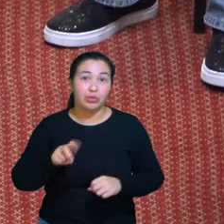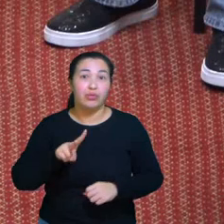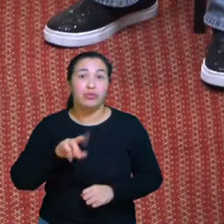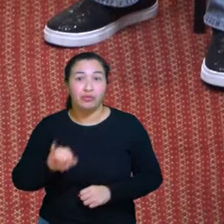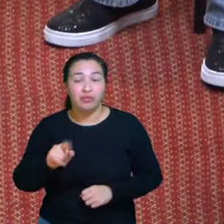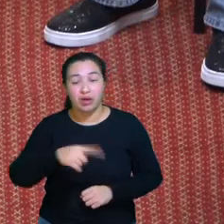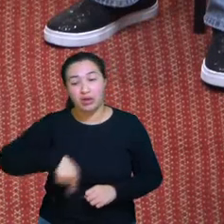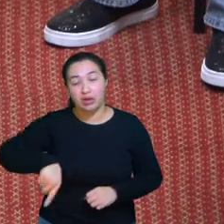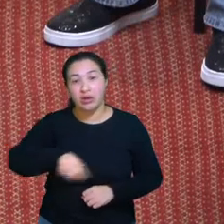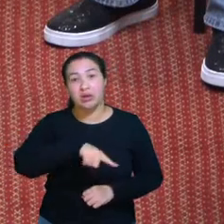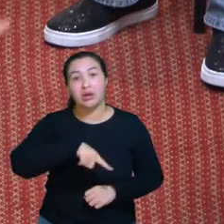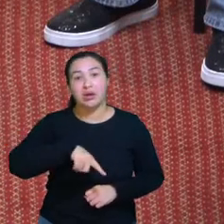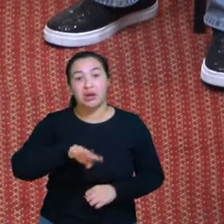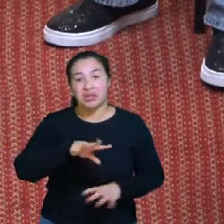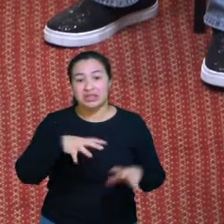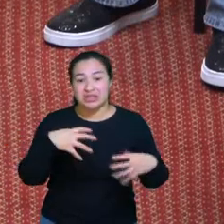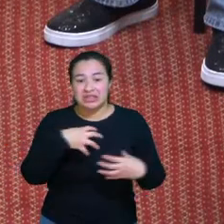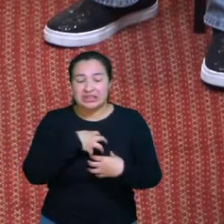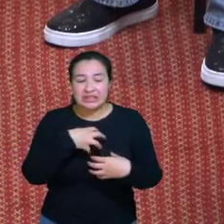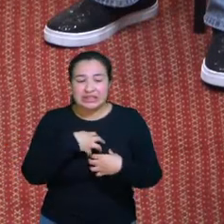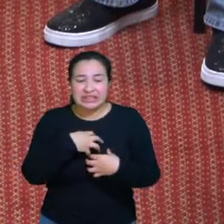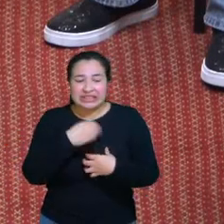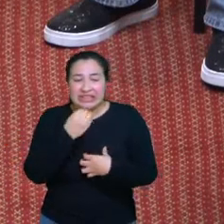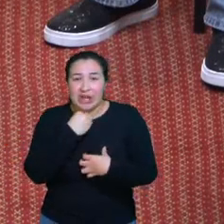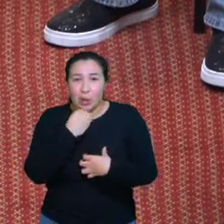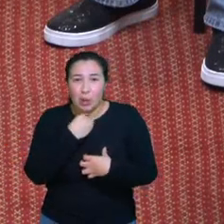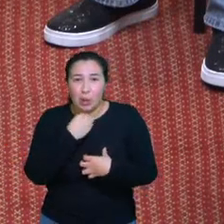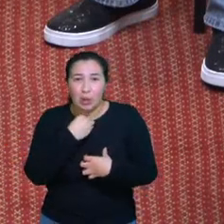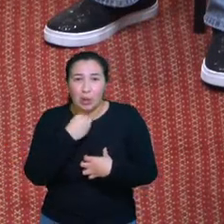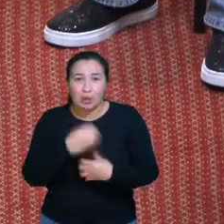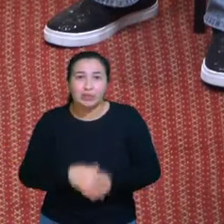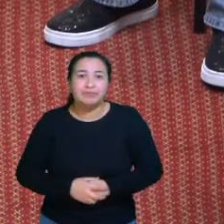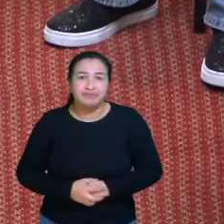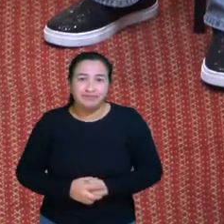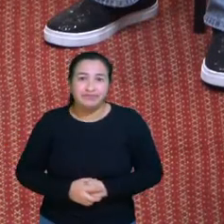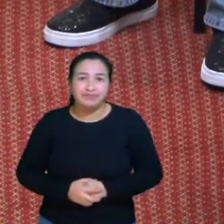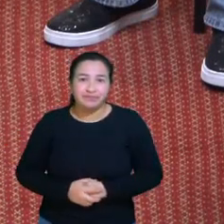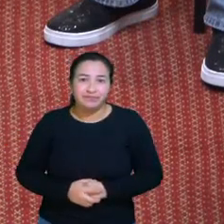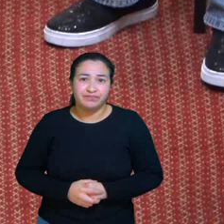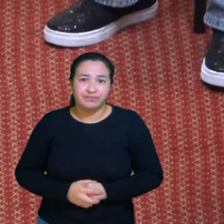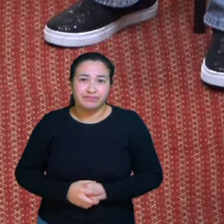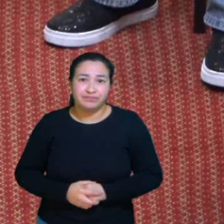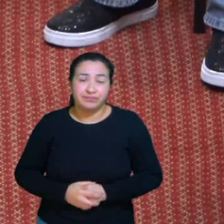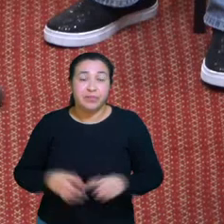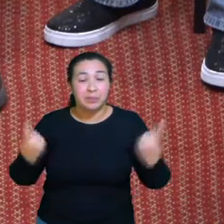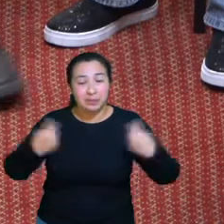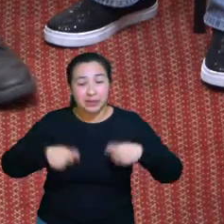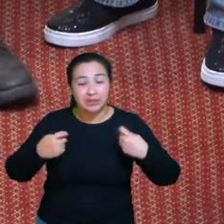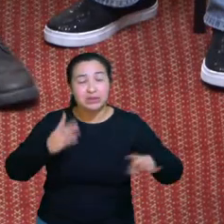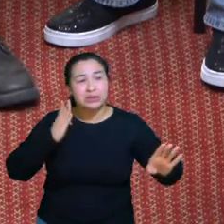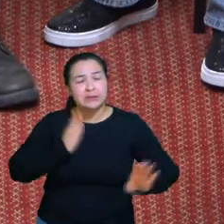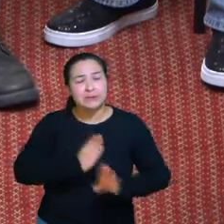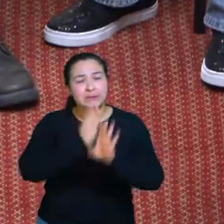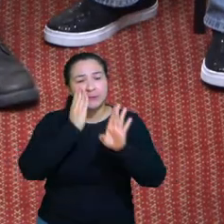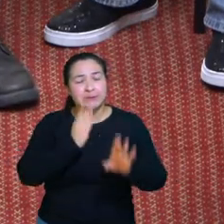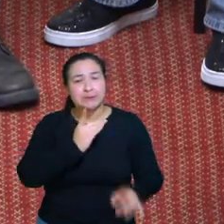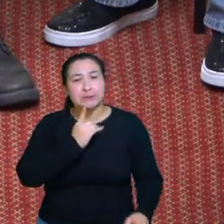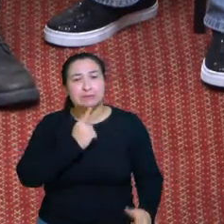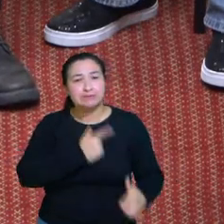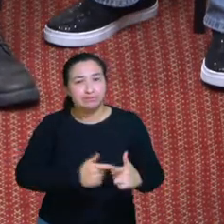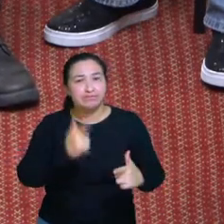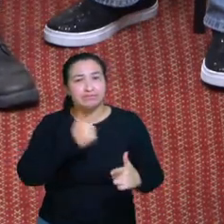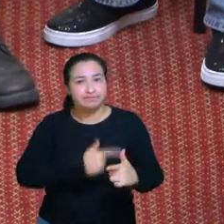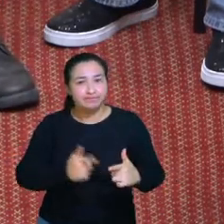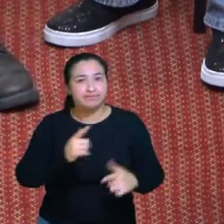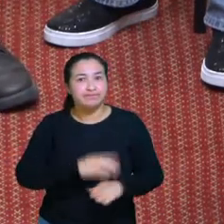situação muito frágil né eh eu eu entendo que a gente precisa localizar o problema mas